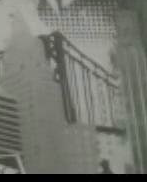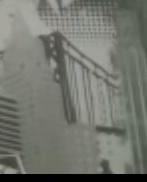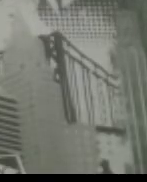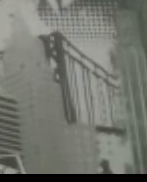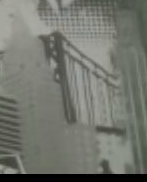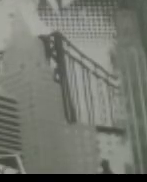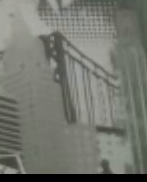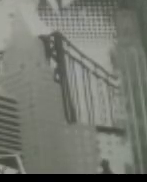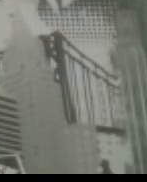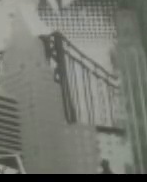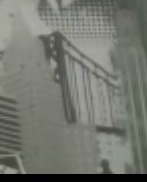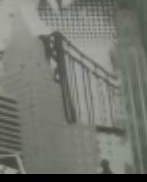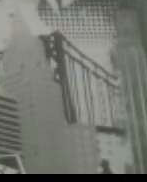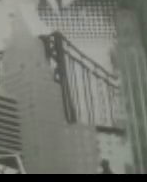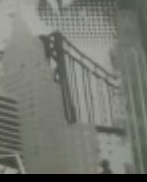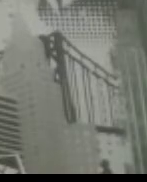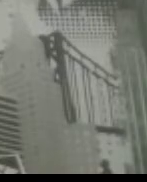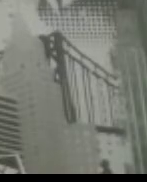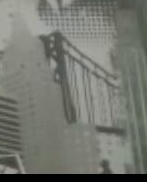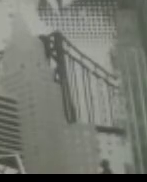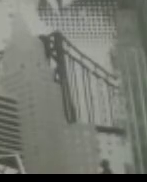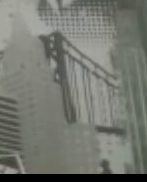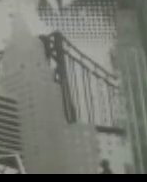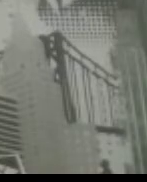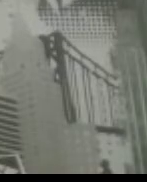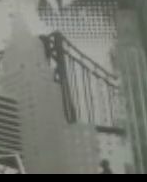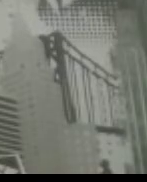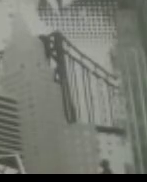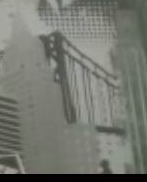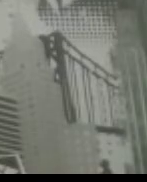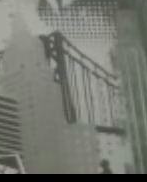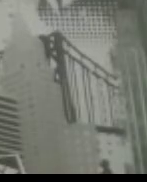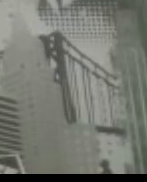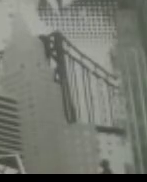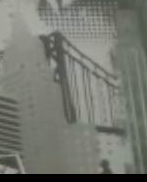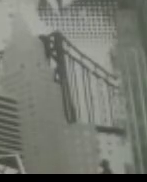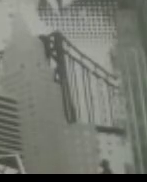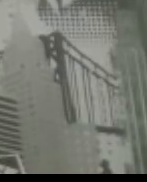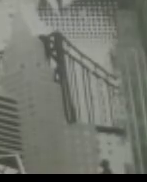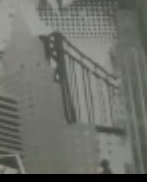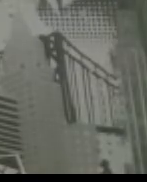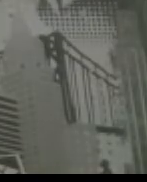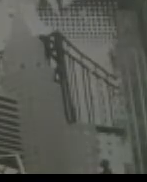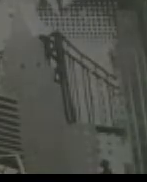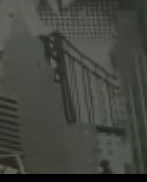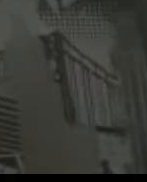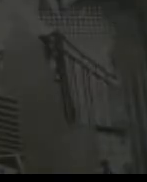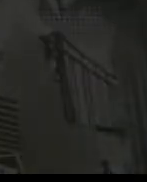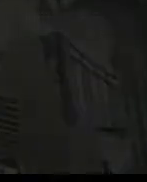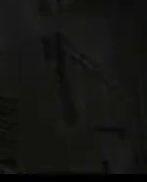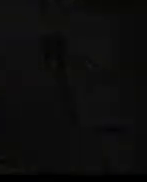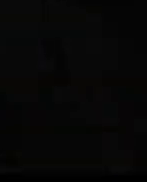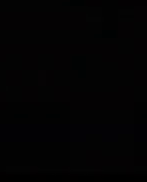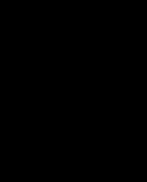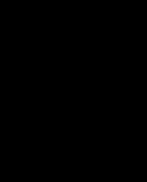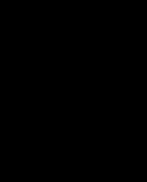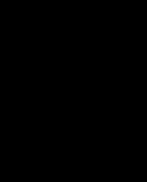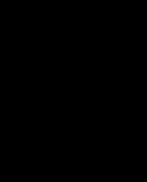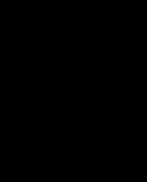a prisão de Lula viola a Constituição. Confira a entrevista na íntegra.